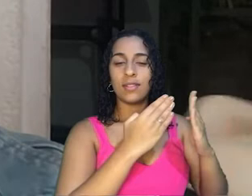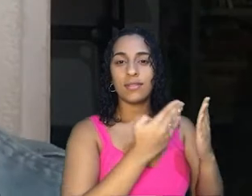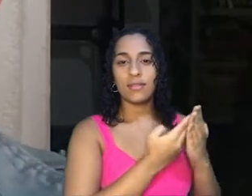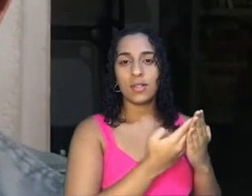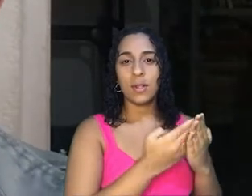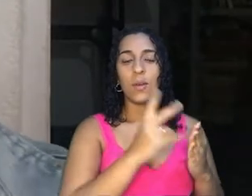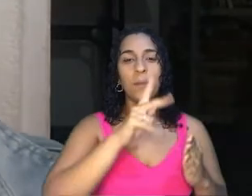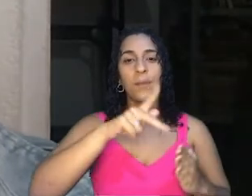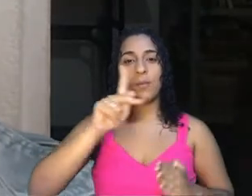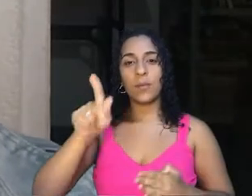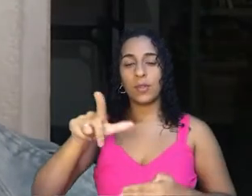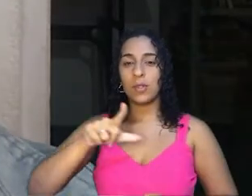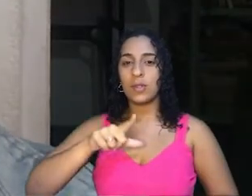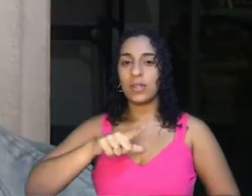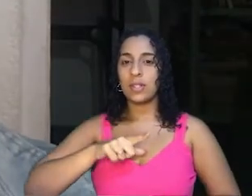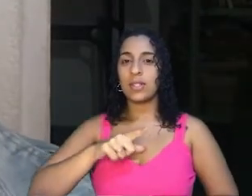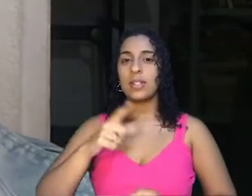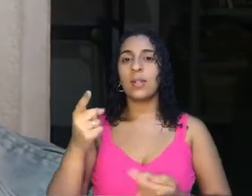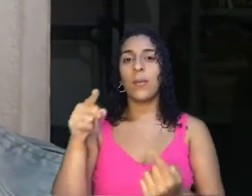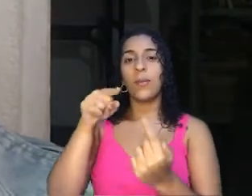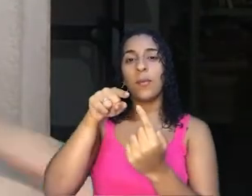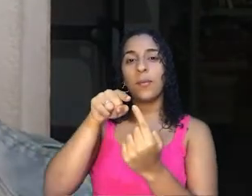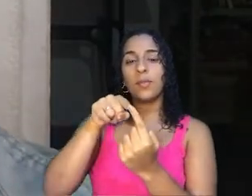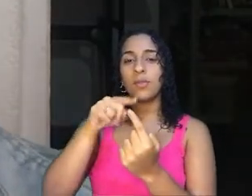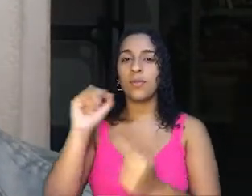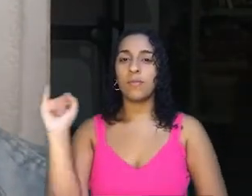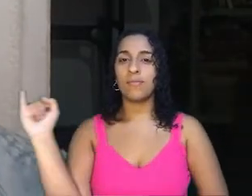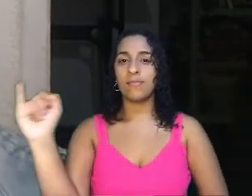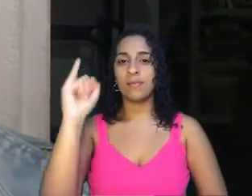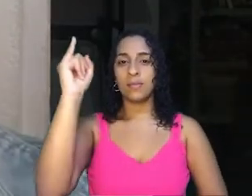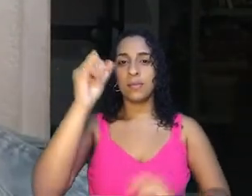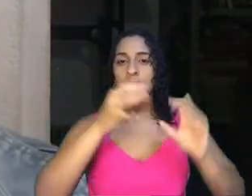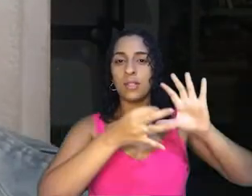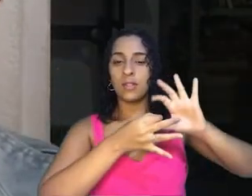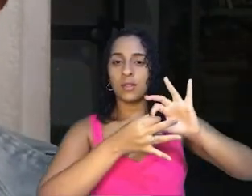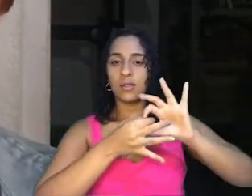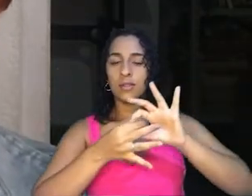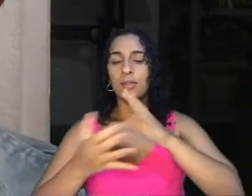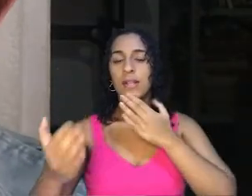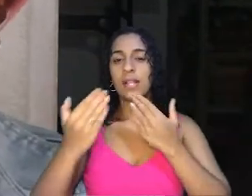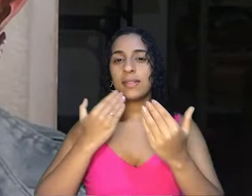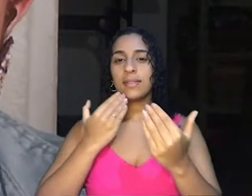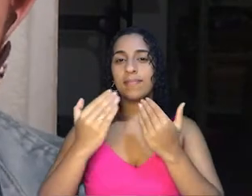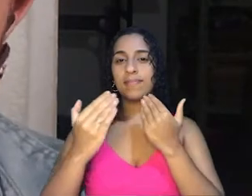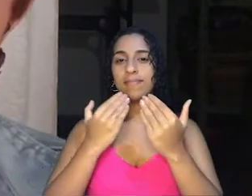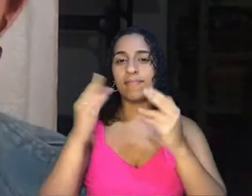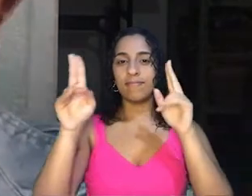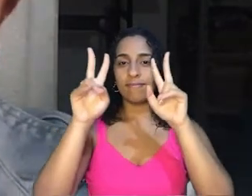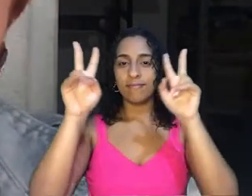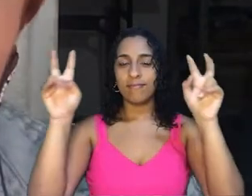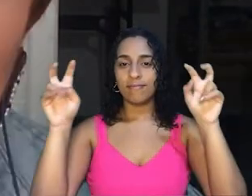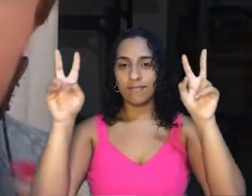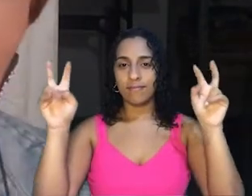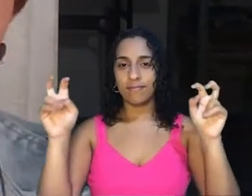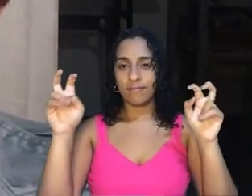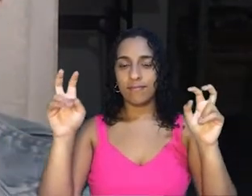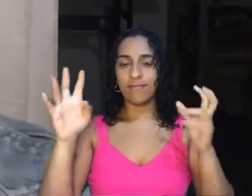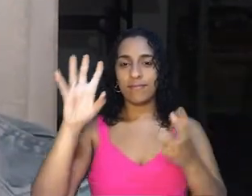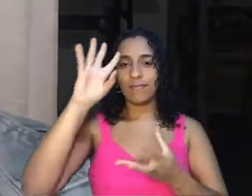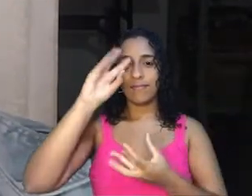de ligar os temas neoka sendo debatido você historiadores e seus pais com